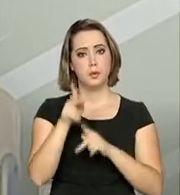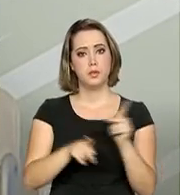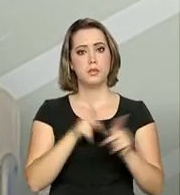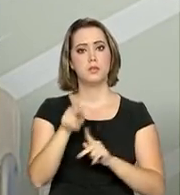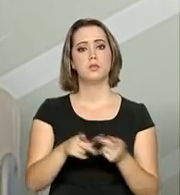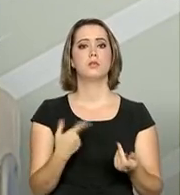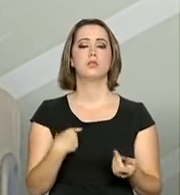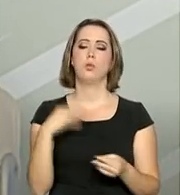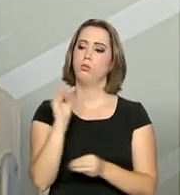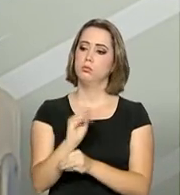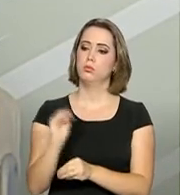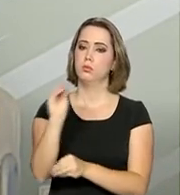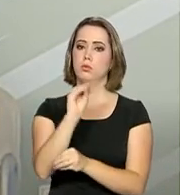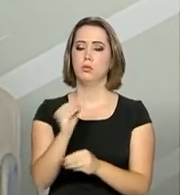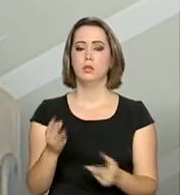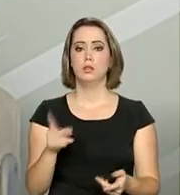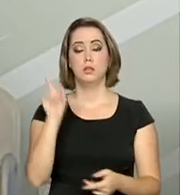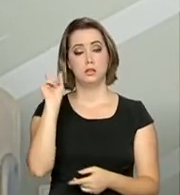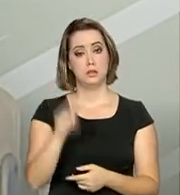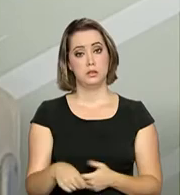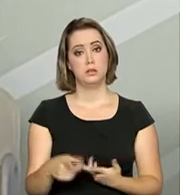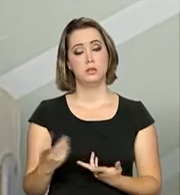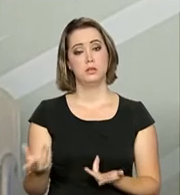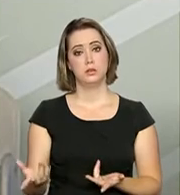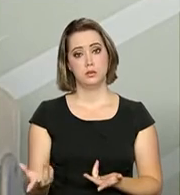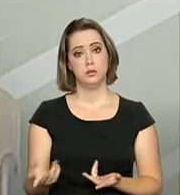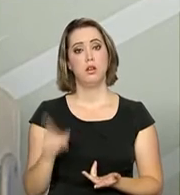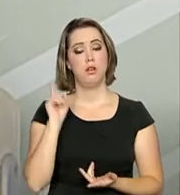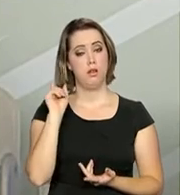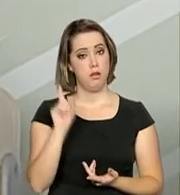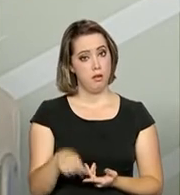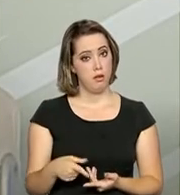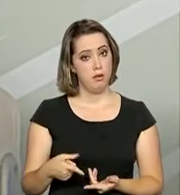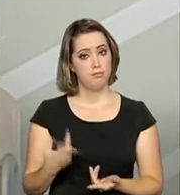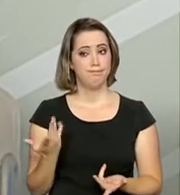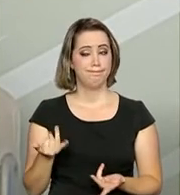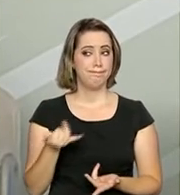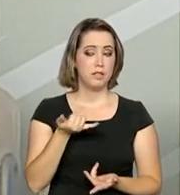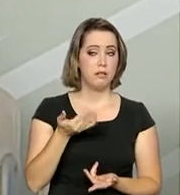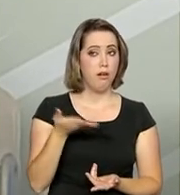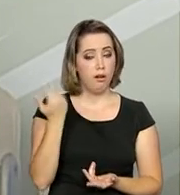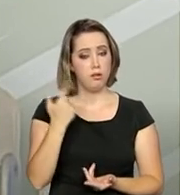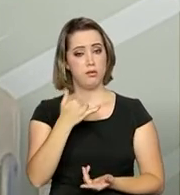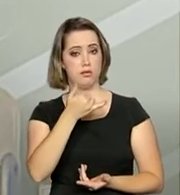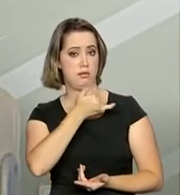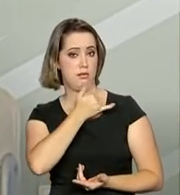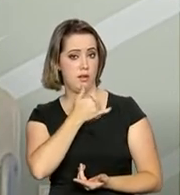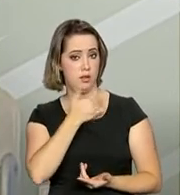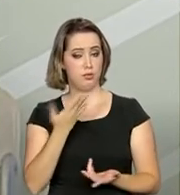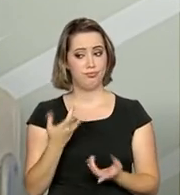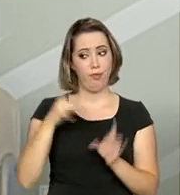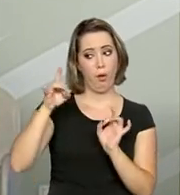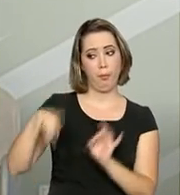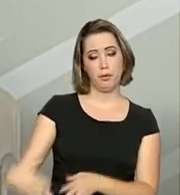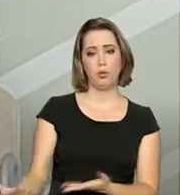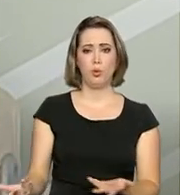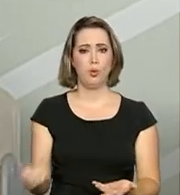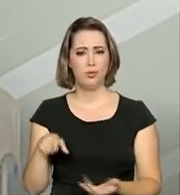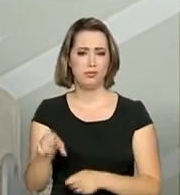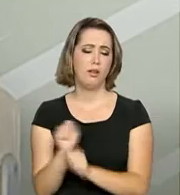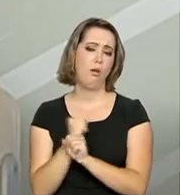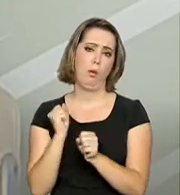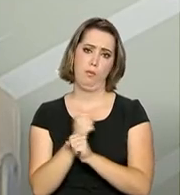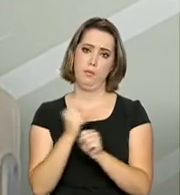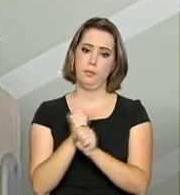sendo atendida. E é, né, digamos, era uma situação muito lamentável que houvesse o abandono daquelas